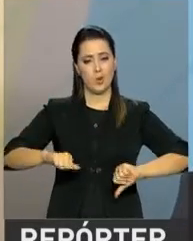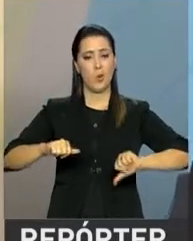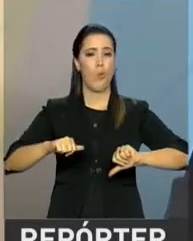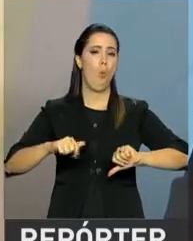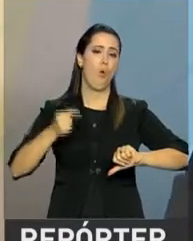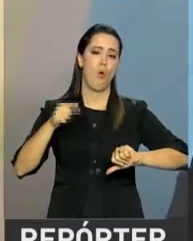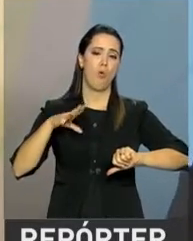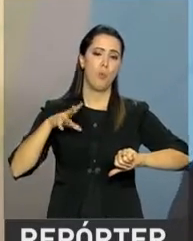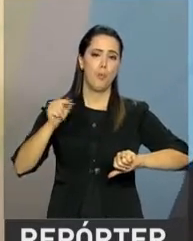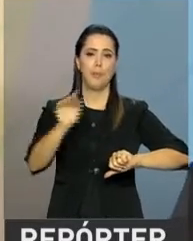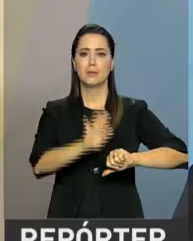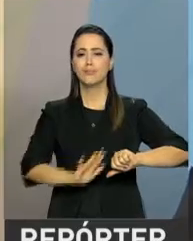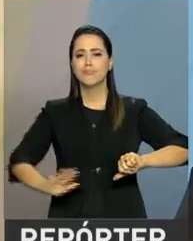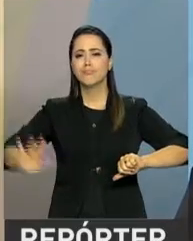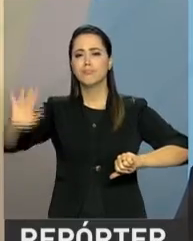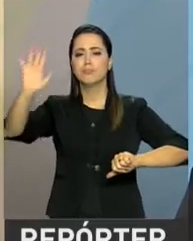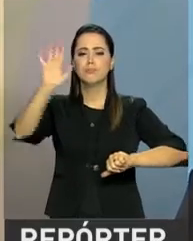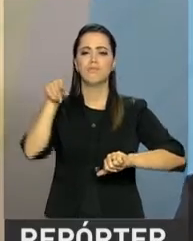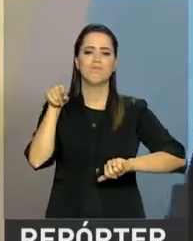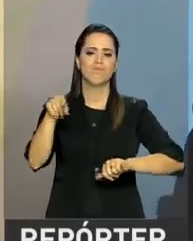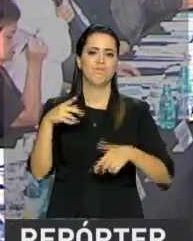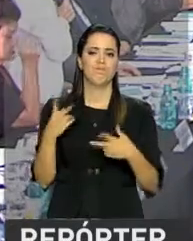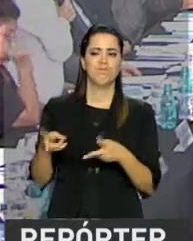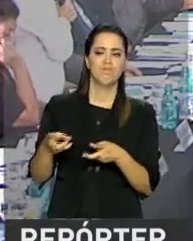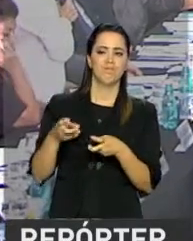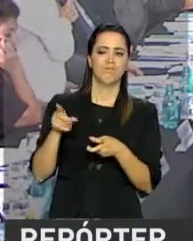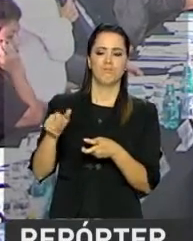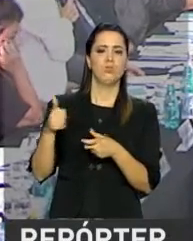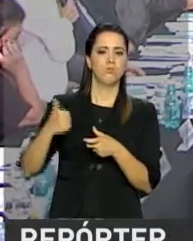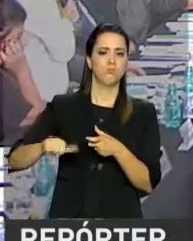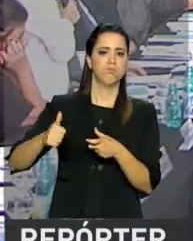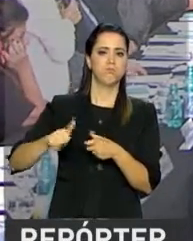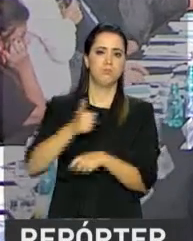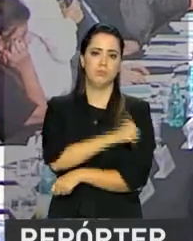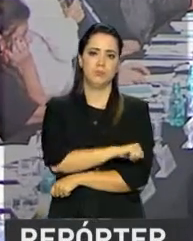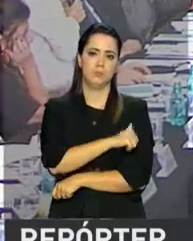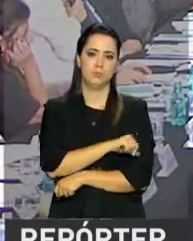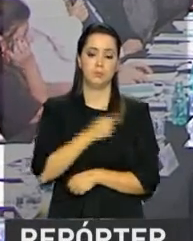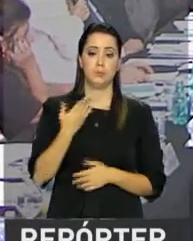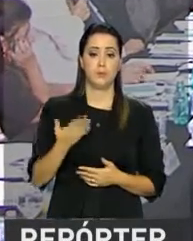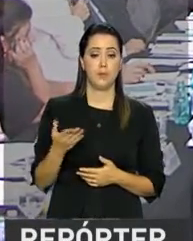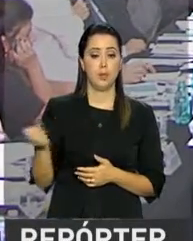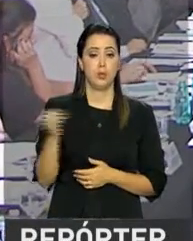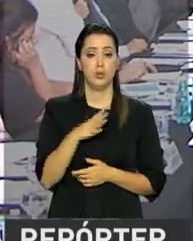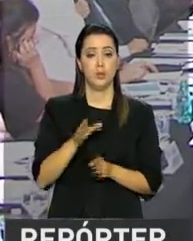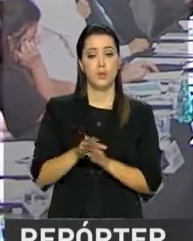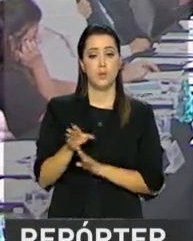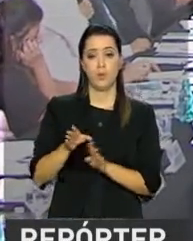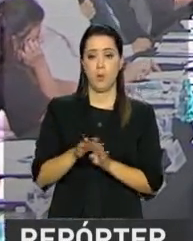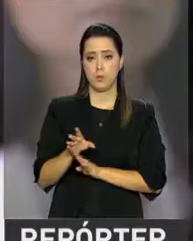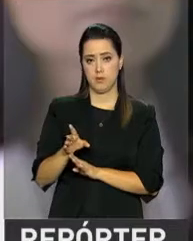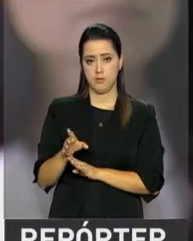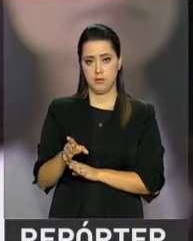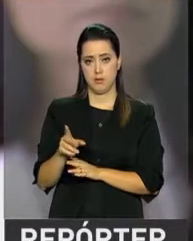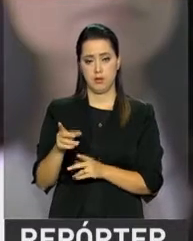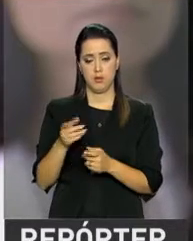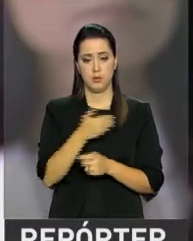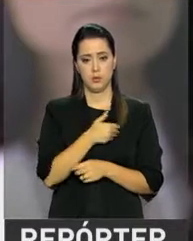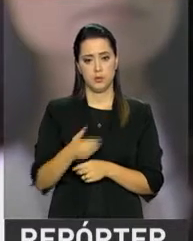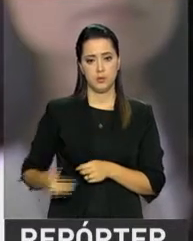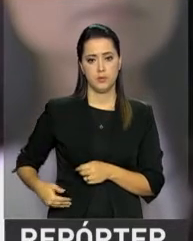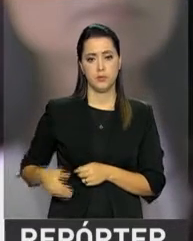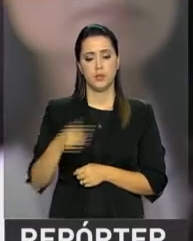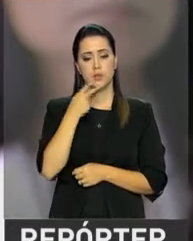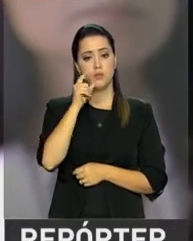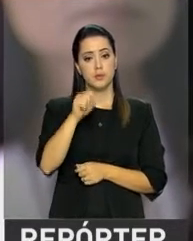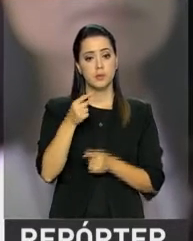templo para todos os estados brasileiros os conselheiros apresentaram novas sugestões ao governo nessa área destacando a necessidade